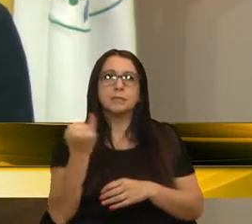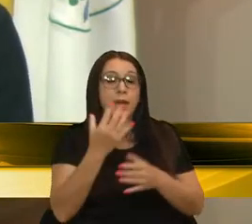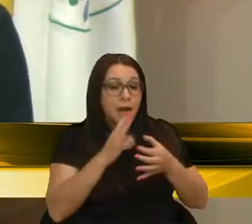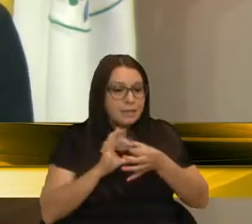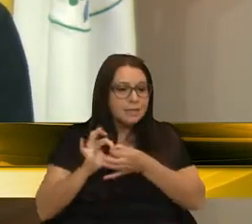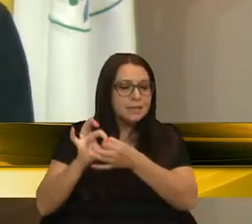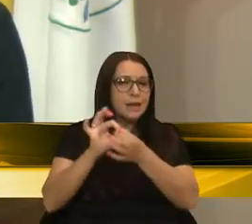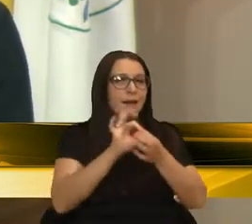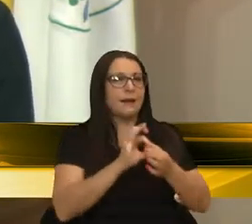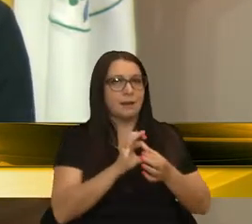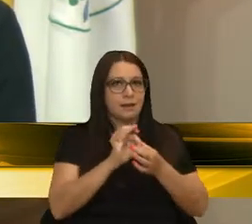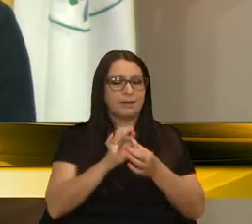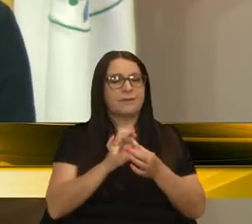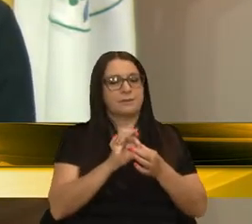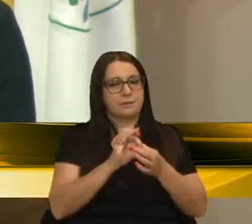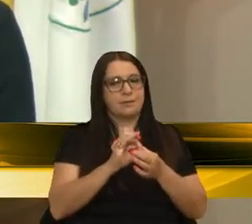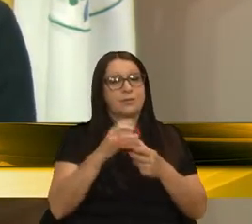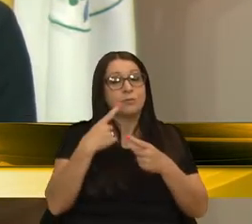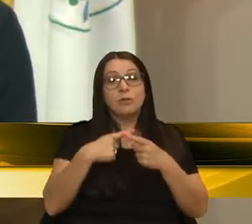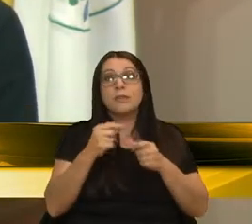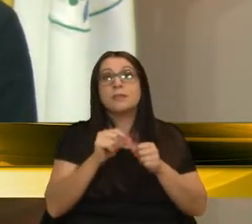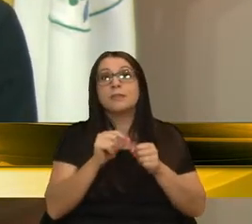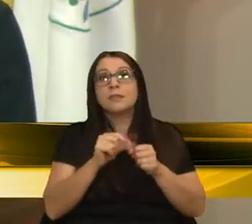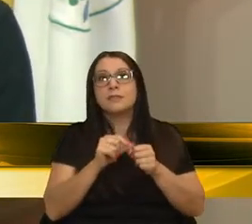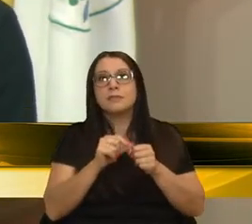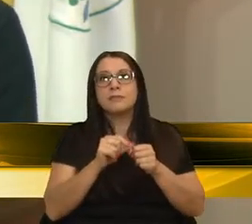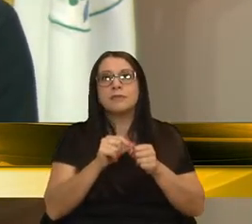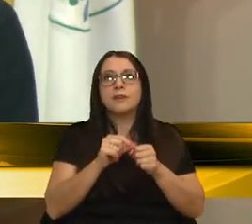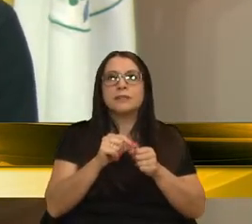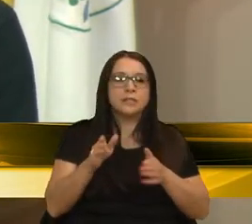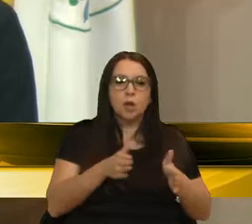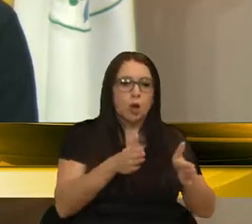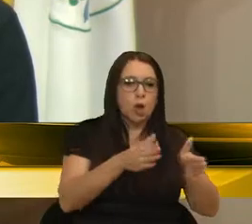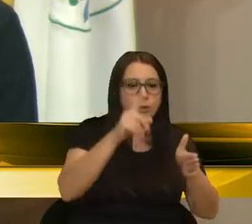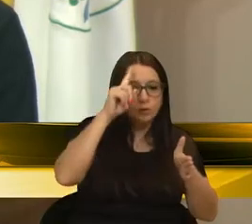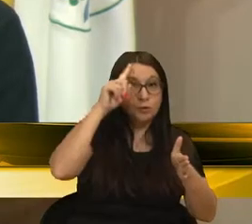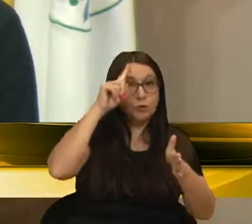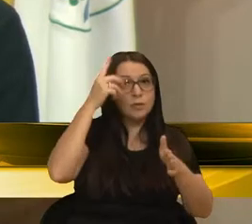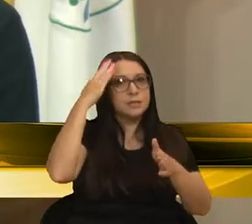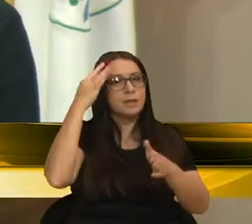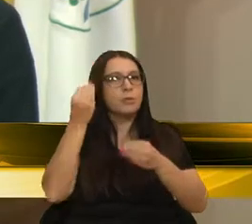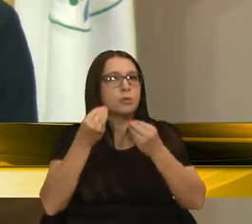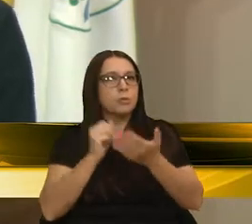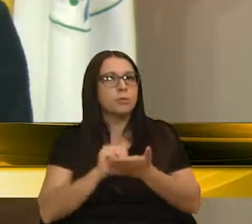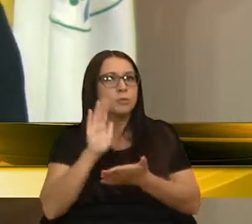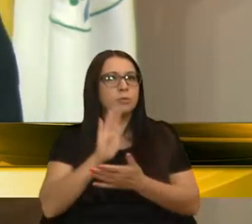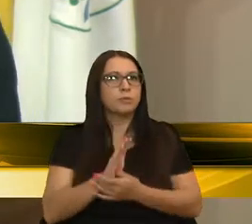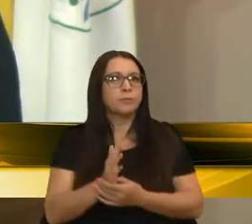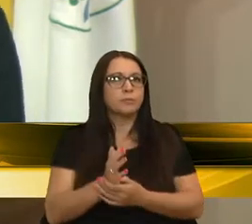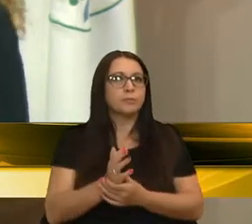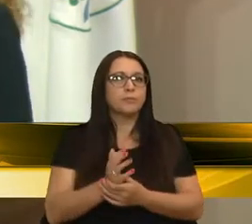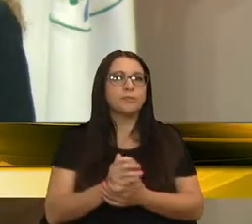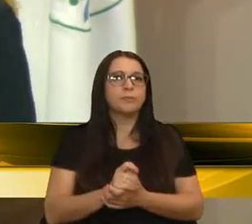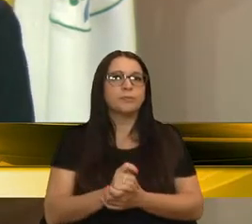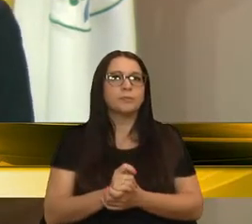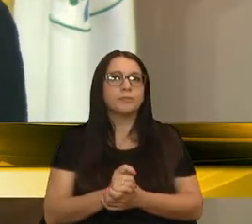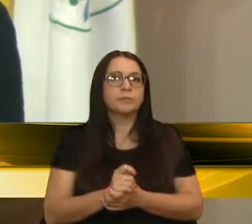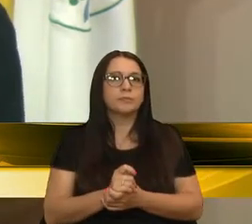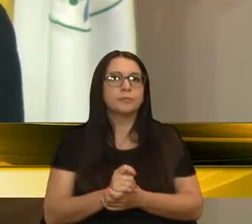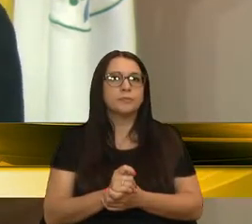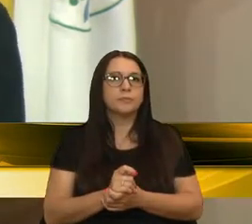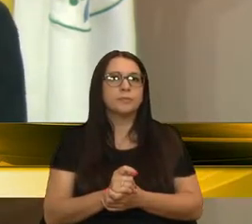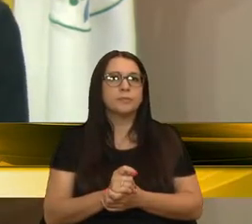os ciclistas, né, porque eles fazem as rotas diariamente, sabem como é... Sim, obrigada. Só um